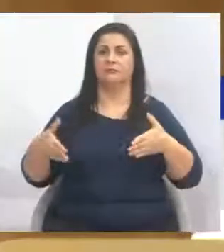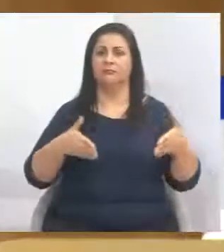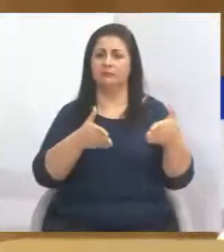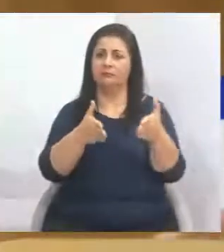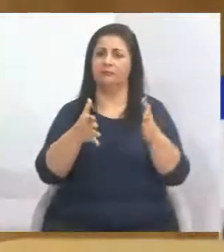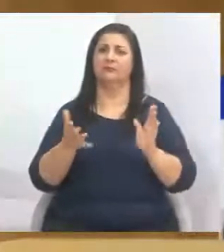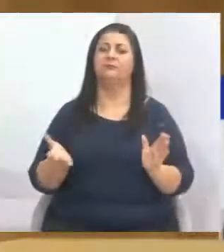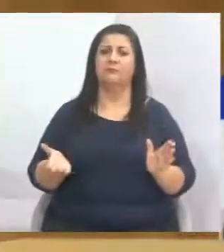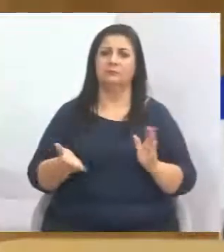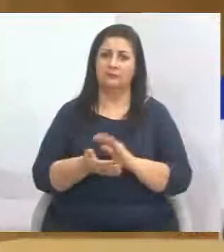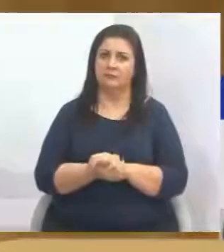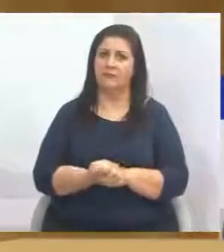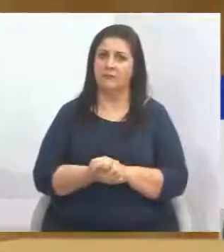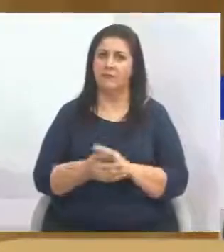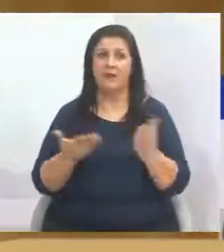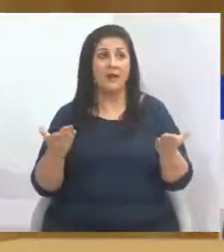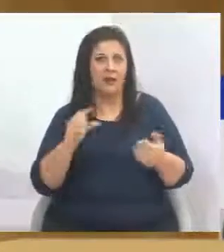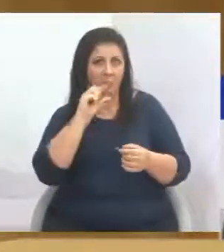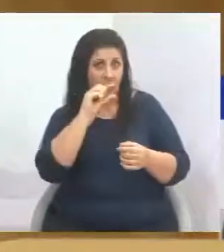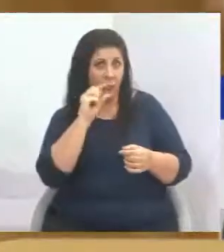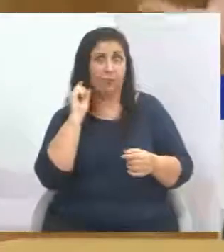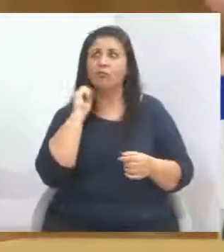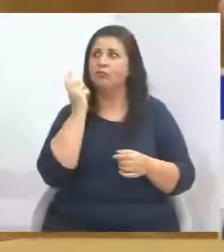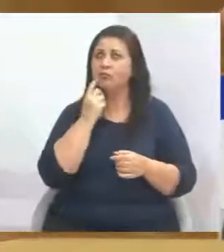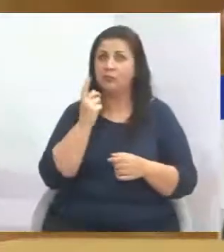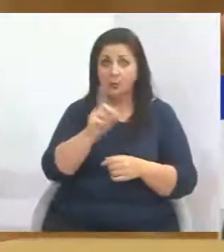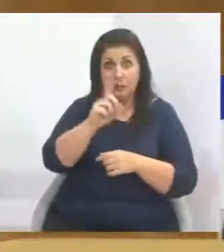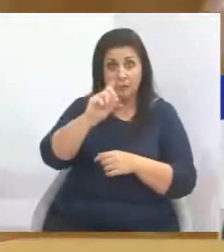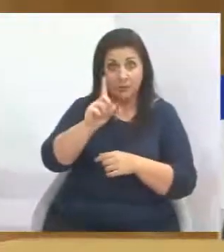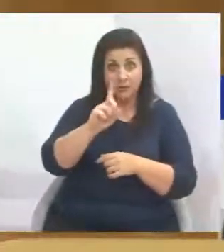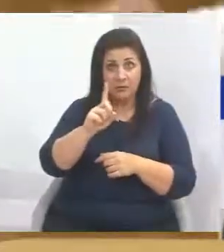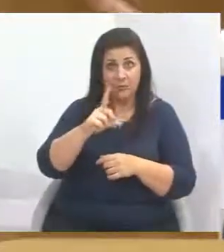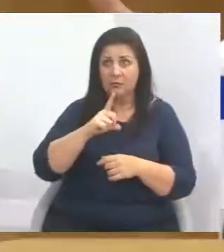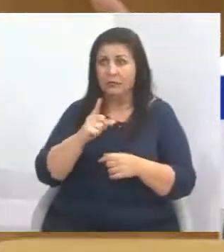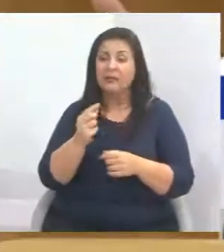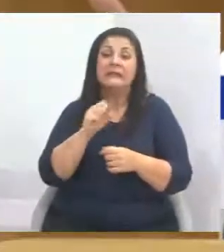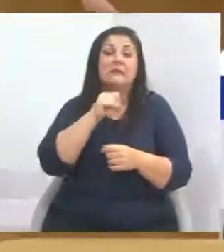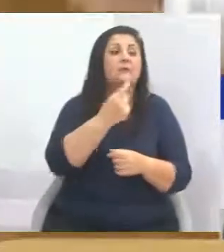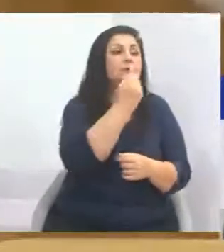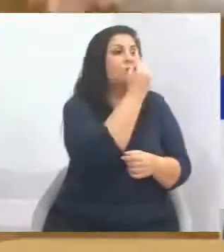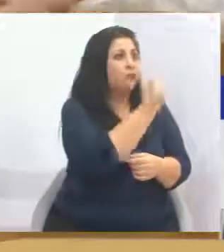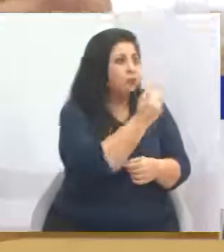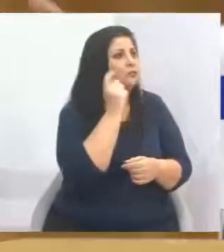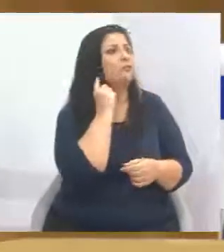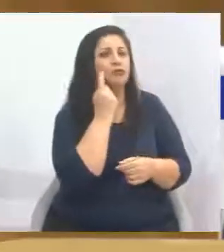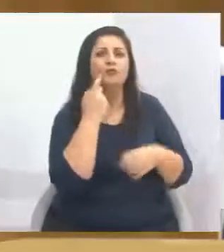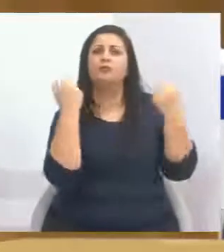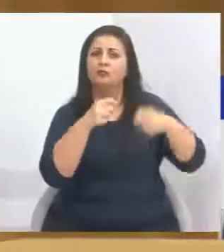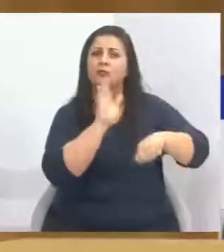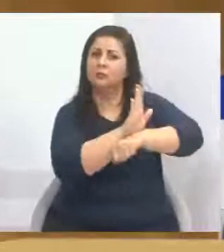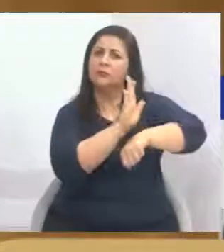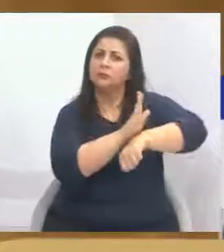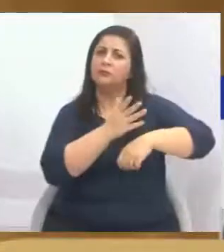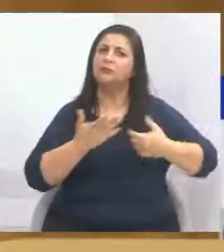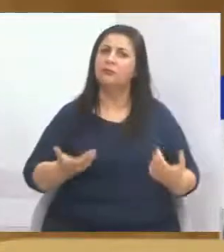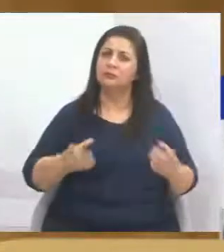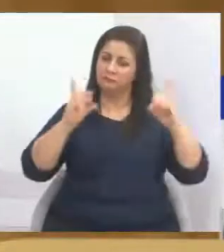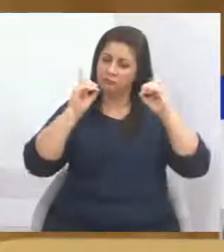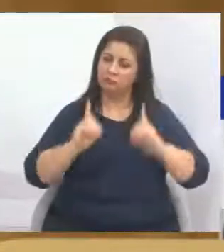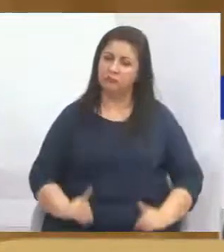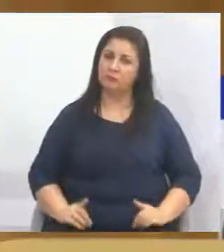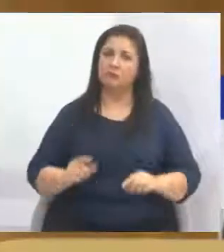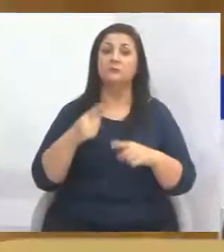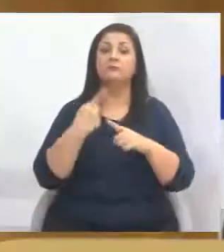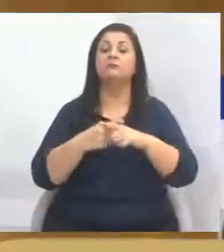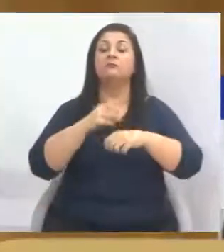nesse sentido, né? Ah, mas são poucos. Não, não são poucos. Se tiver um, nós precisamos garantir esses direitos, porque a